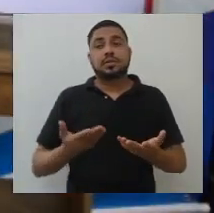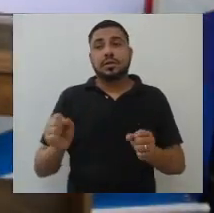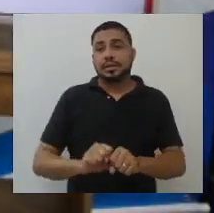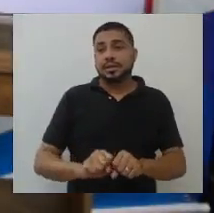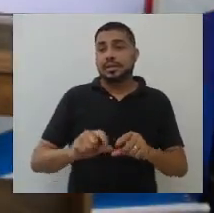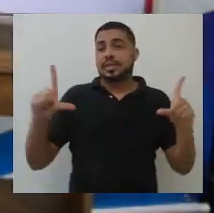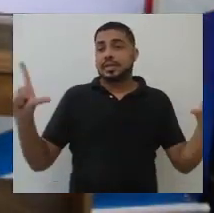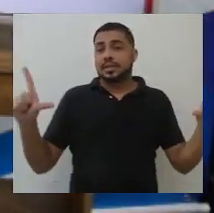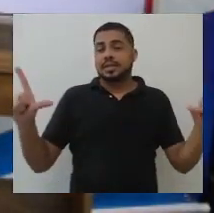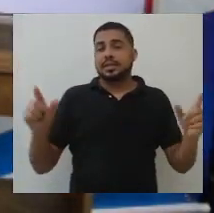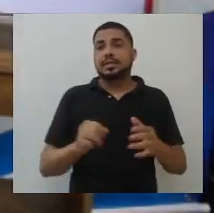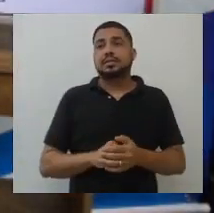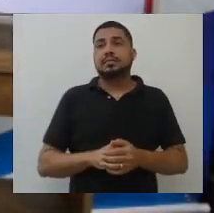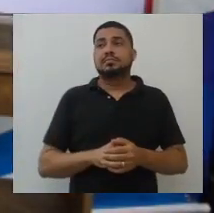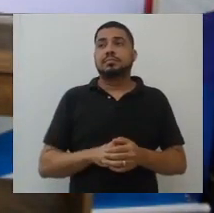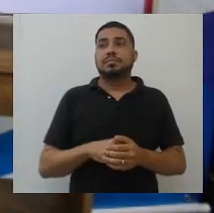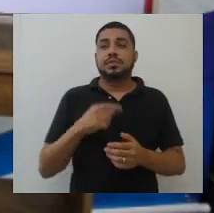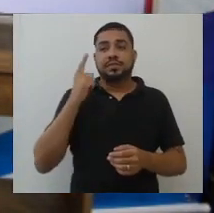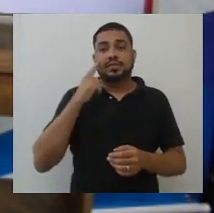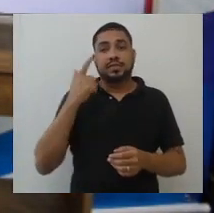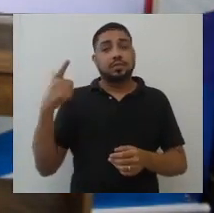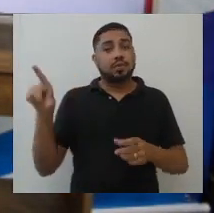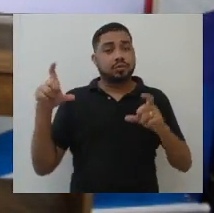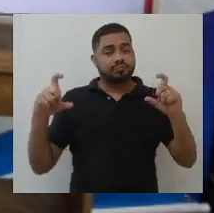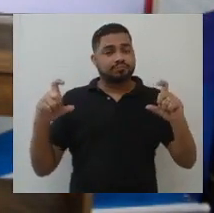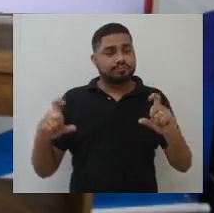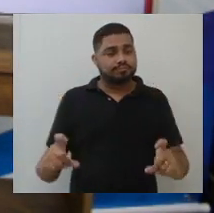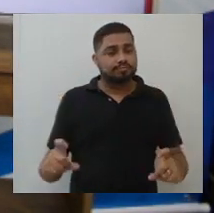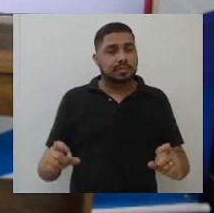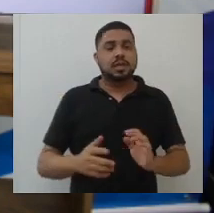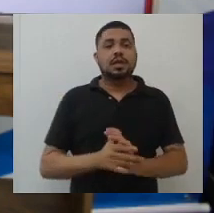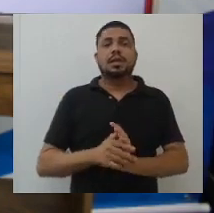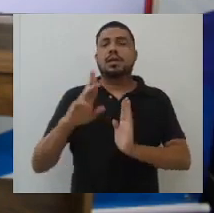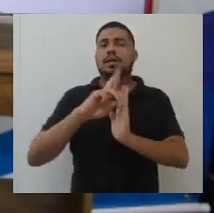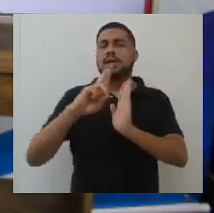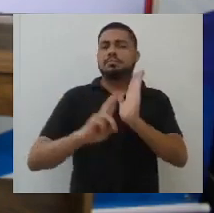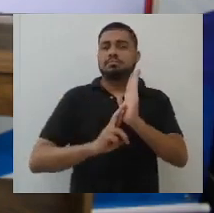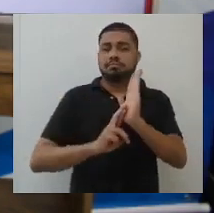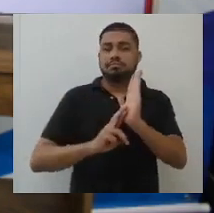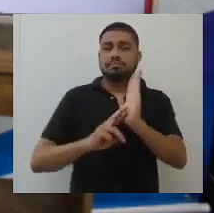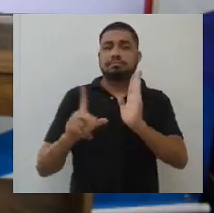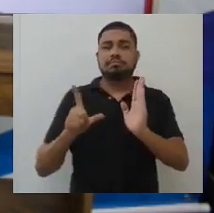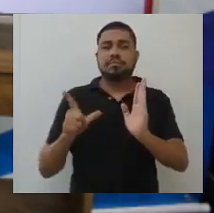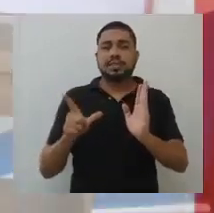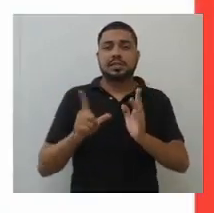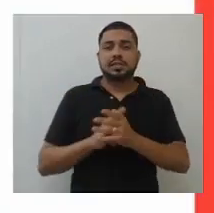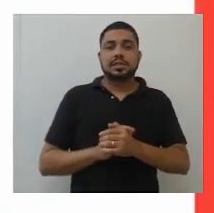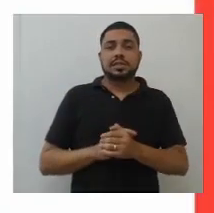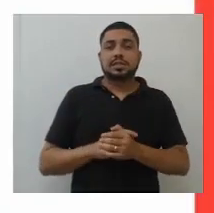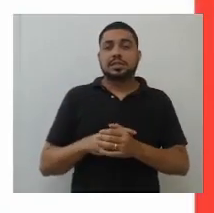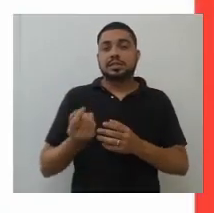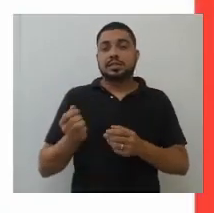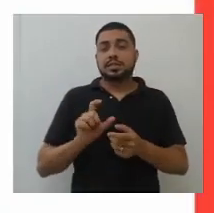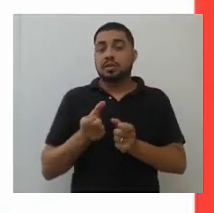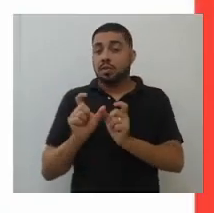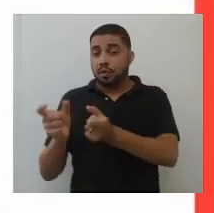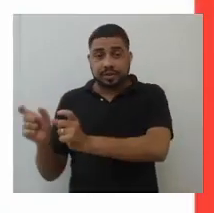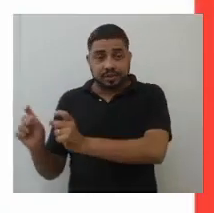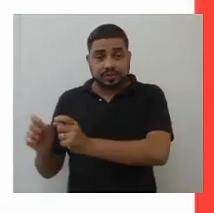para a gente conferir os próximos tópicos. As regras de conjugação verbal para a terceira pessoa do